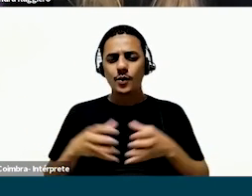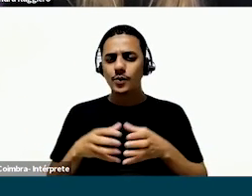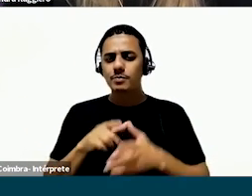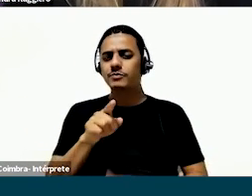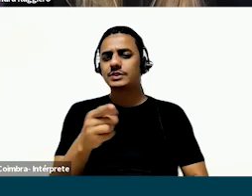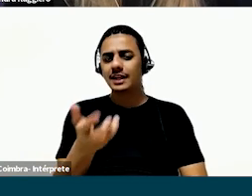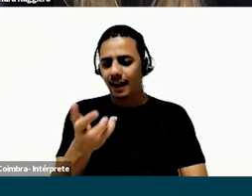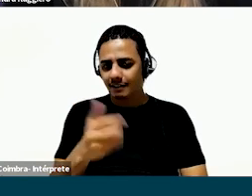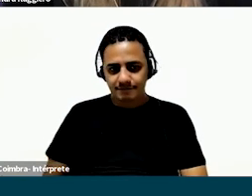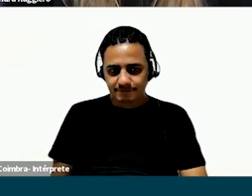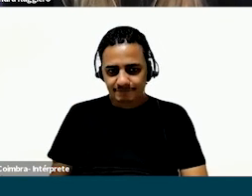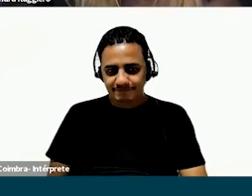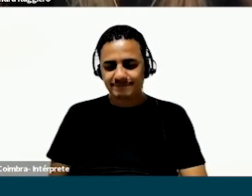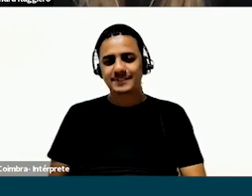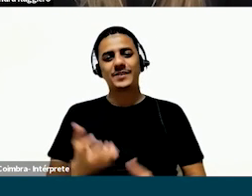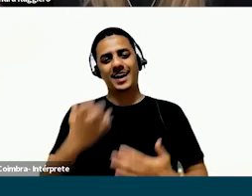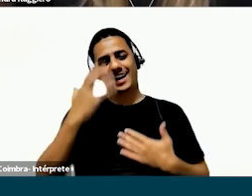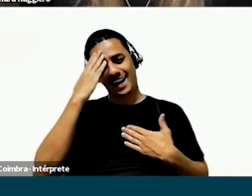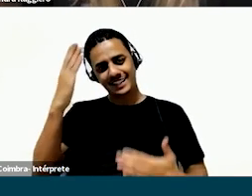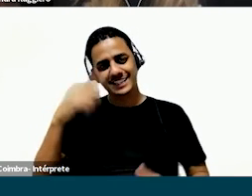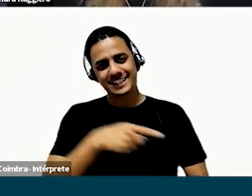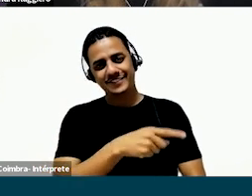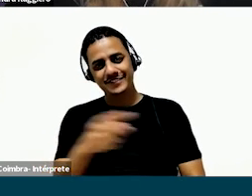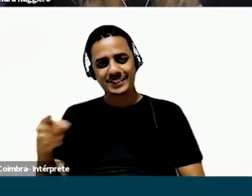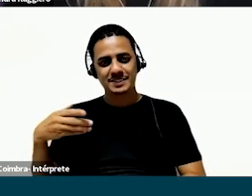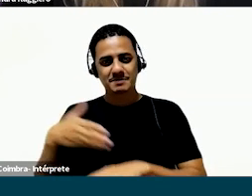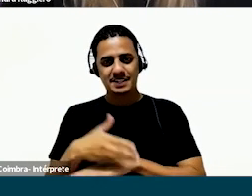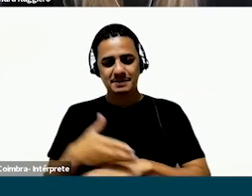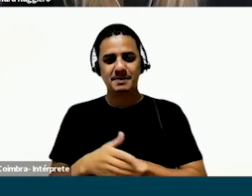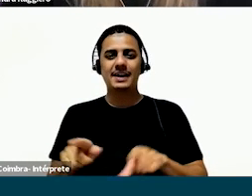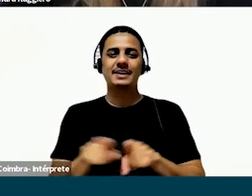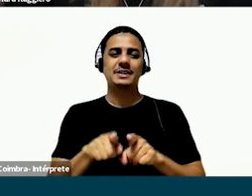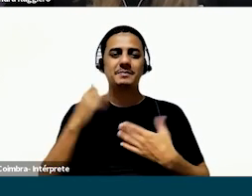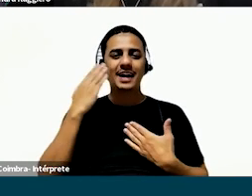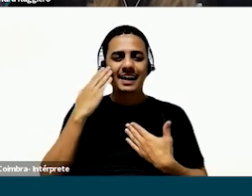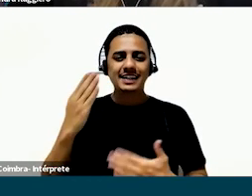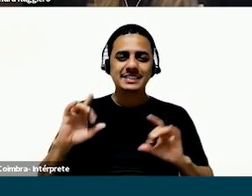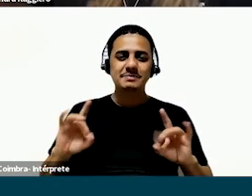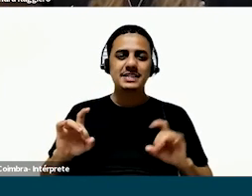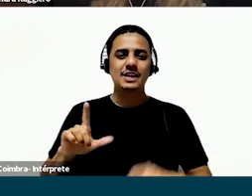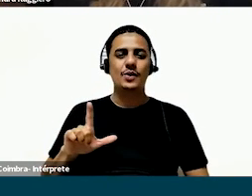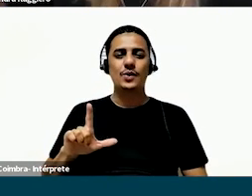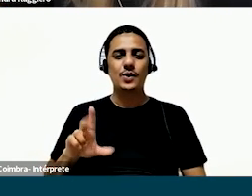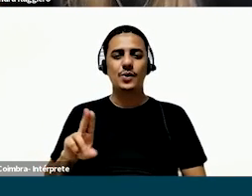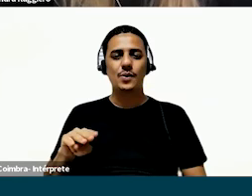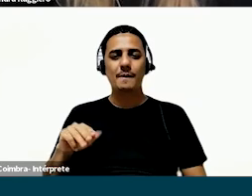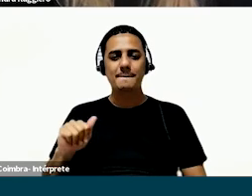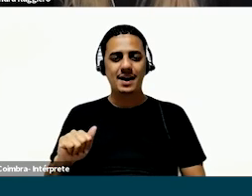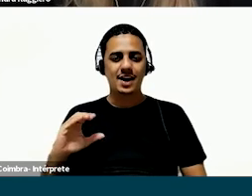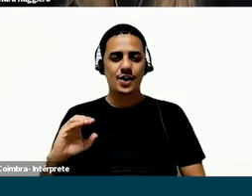entrar? Eu queria agradecer muito a presença de vocês e, principalmente, agradecer